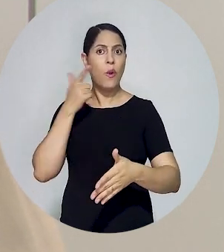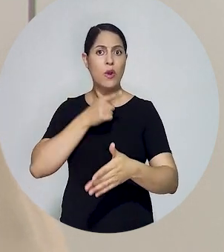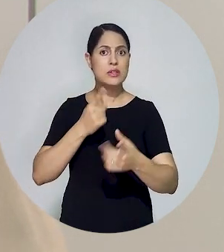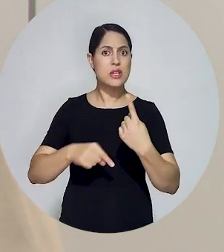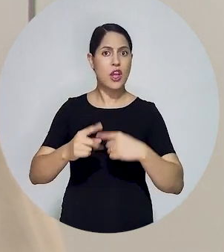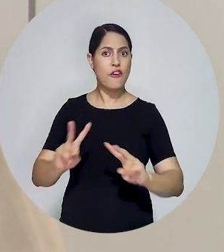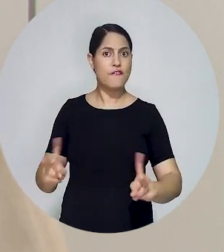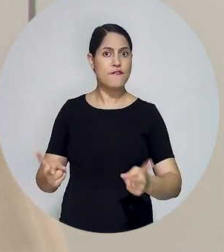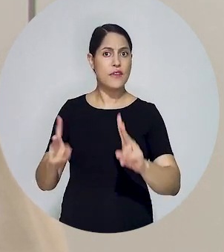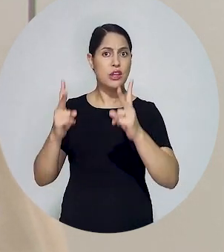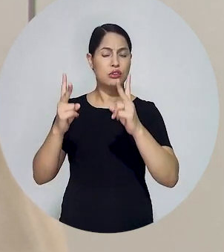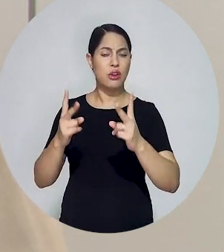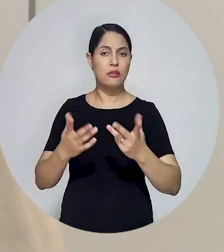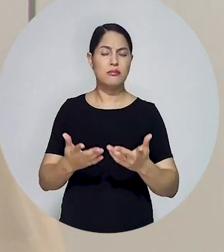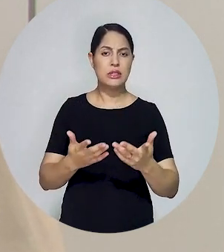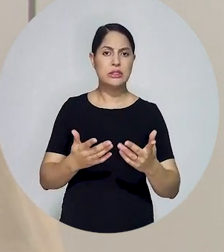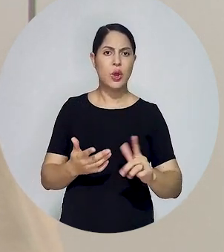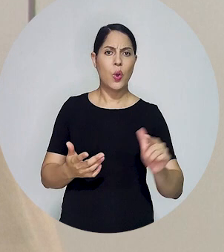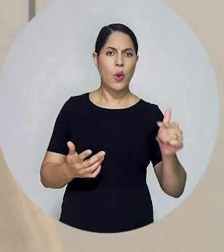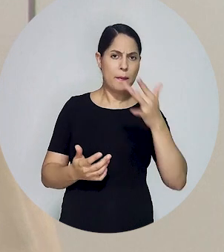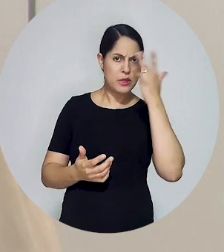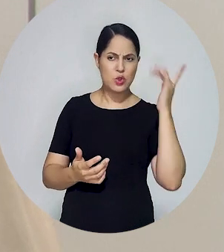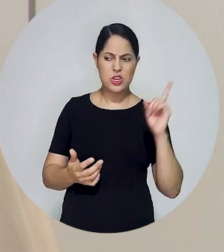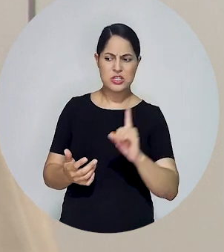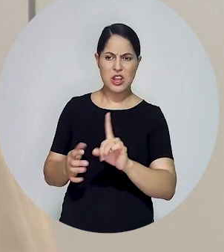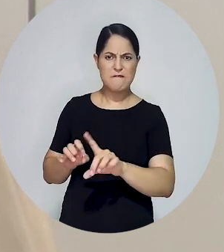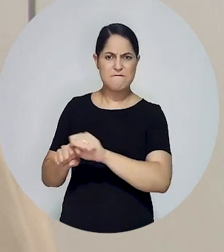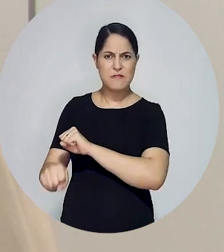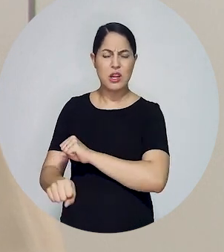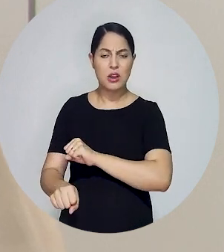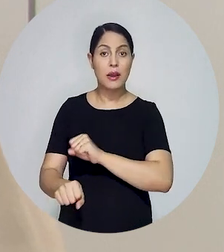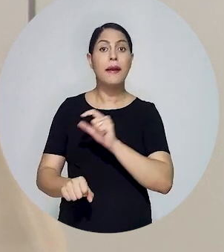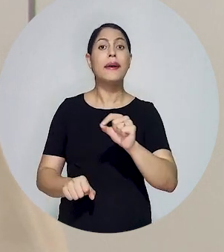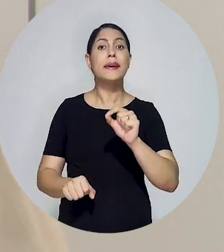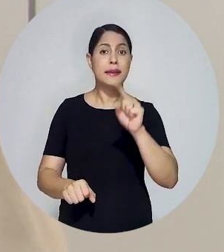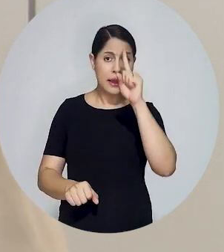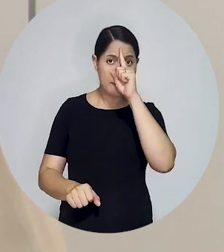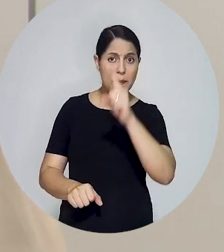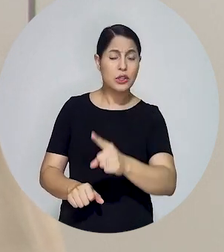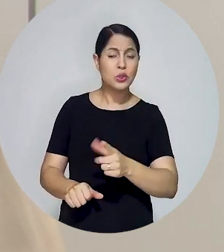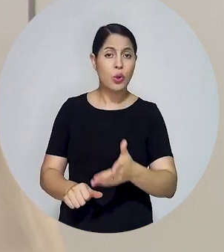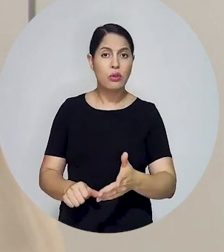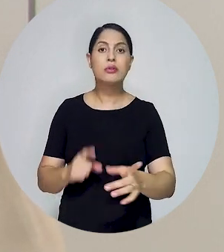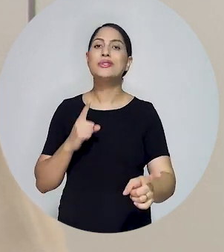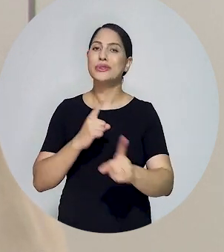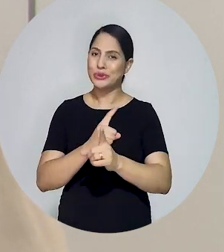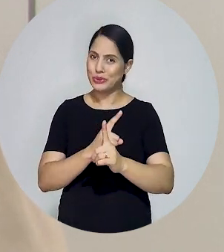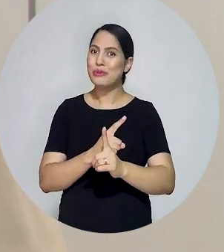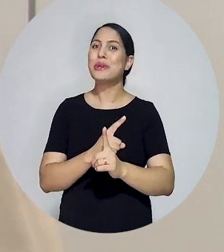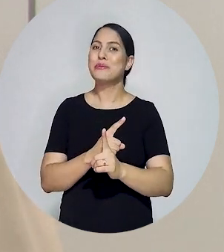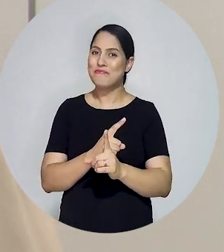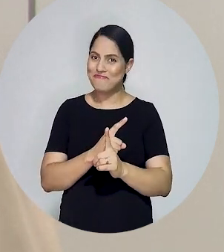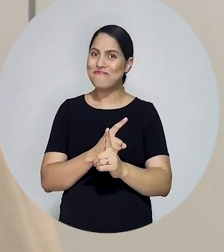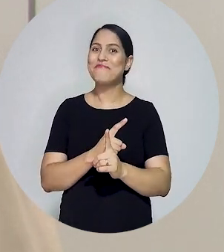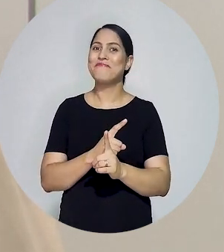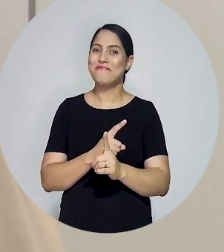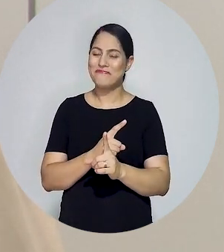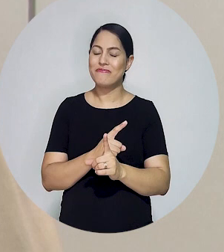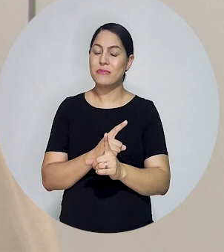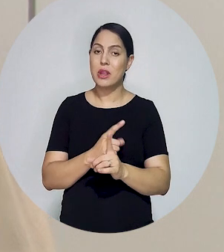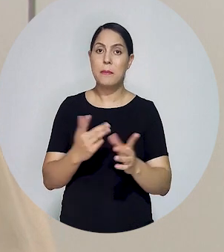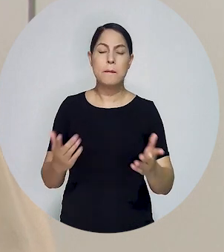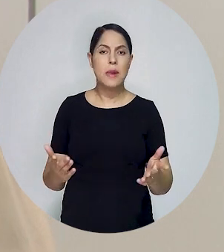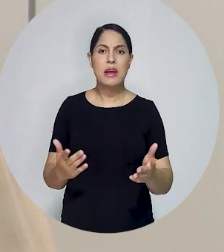região. Infelizmente, o Estado brasileiro nunca respondeu a contento. Apesar de se descobrir quem foram os mandantes e os